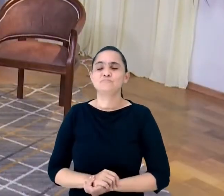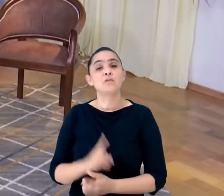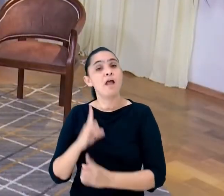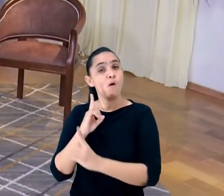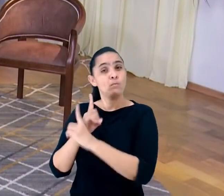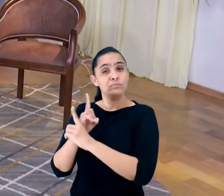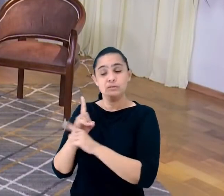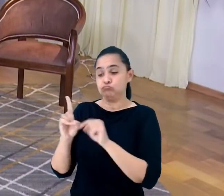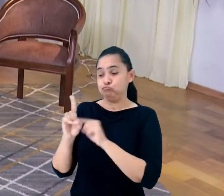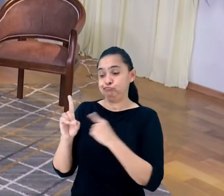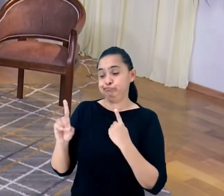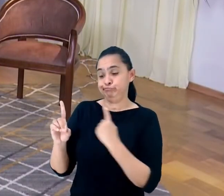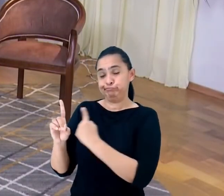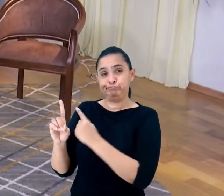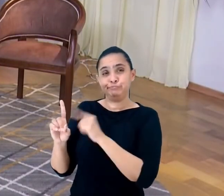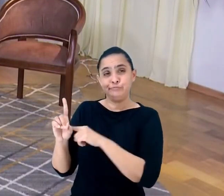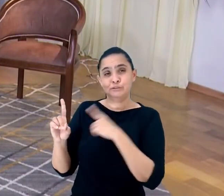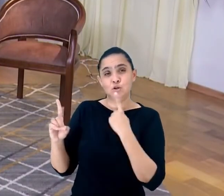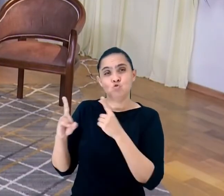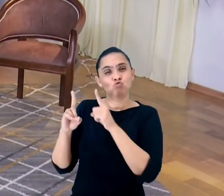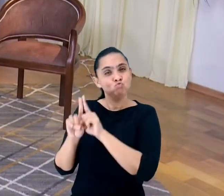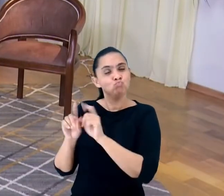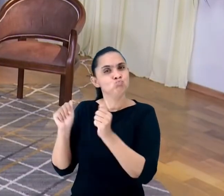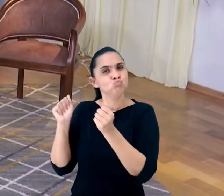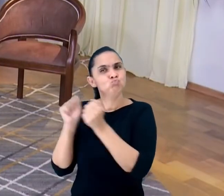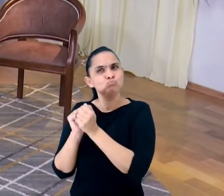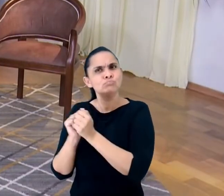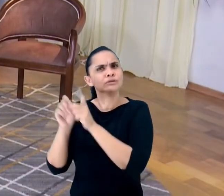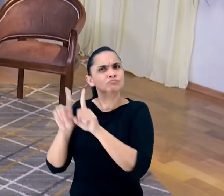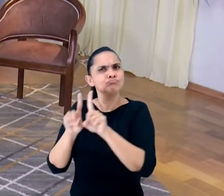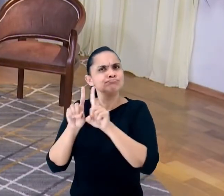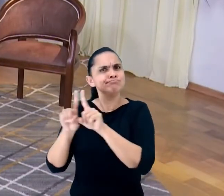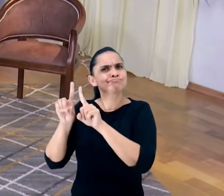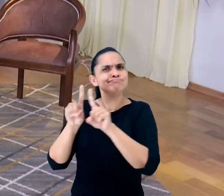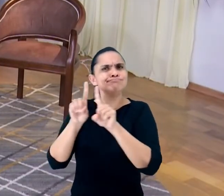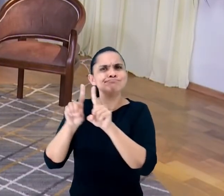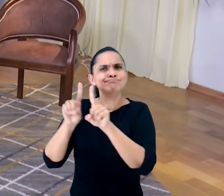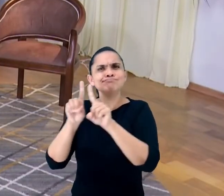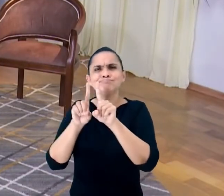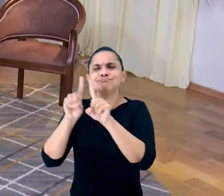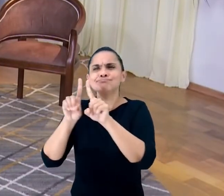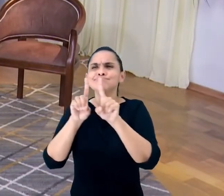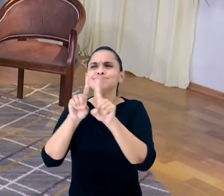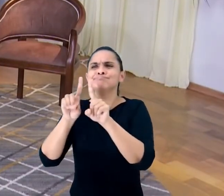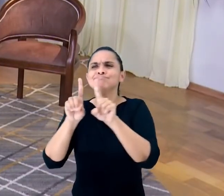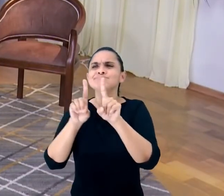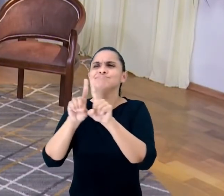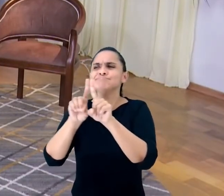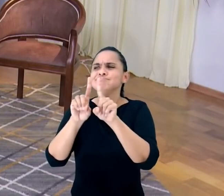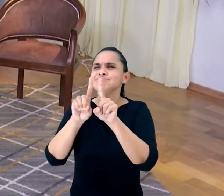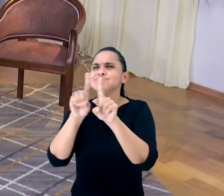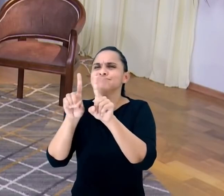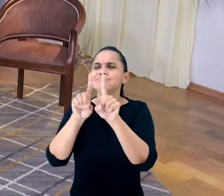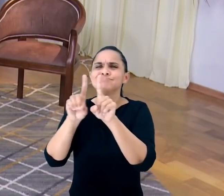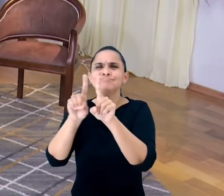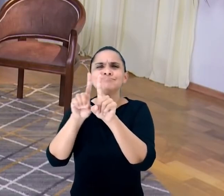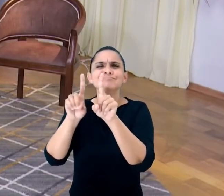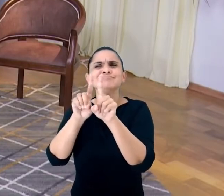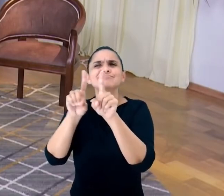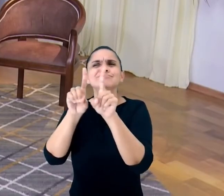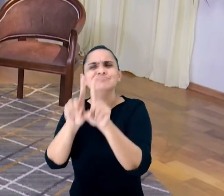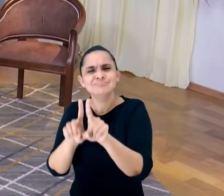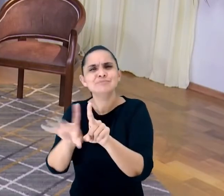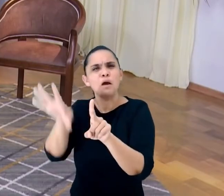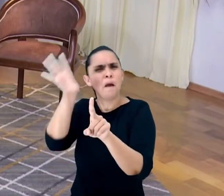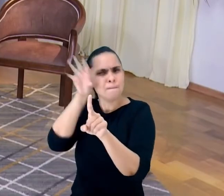mensageiro, eles corriam juntos o tempo suficiente que a mensagem pudesse ser